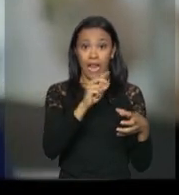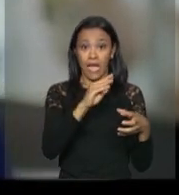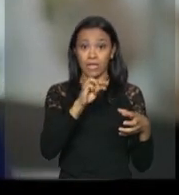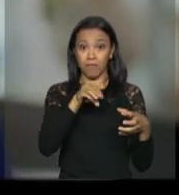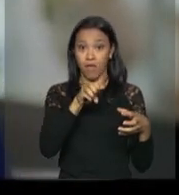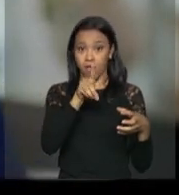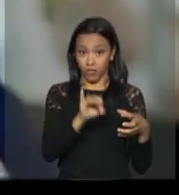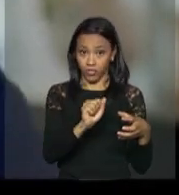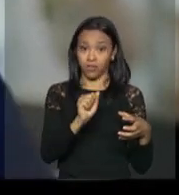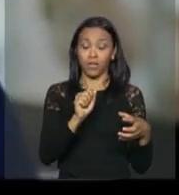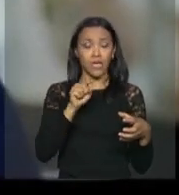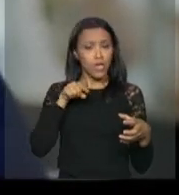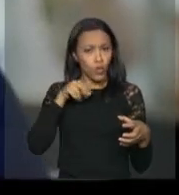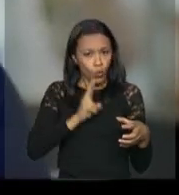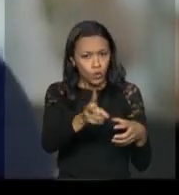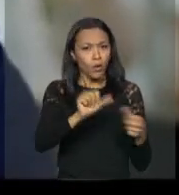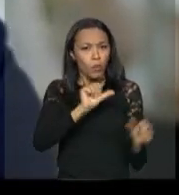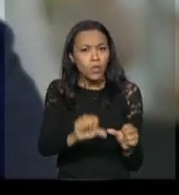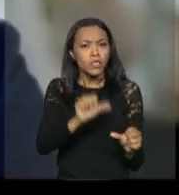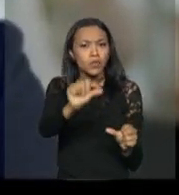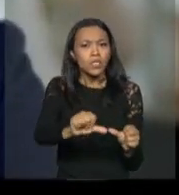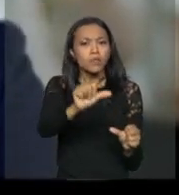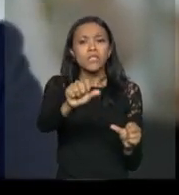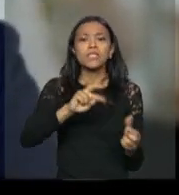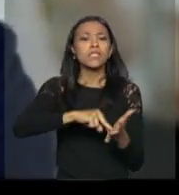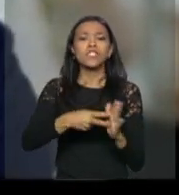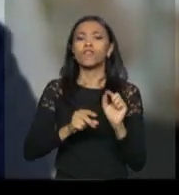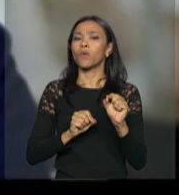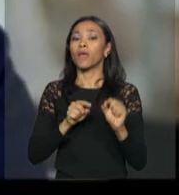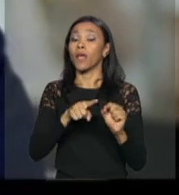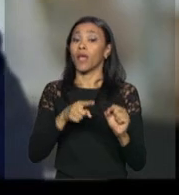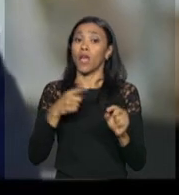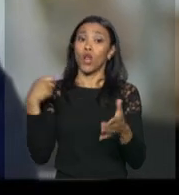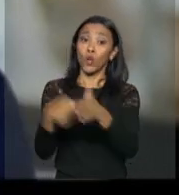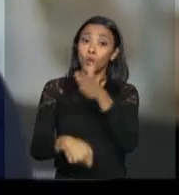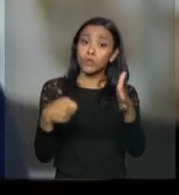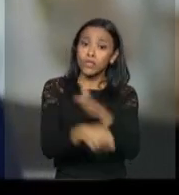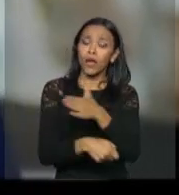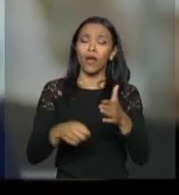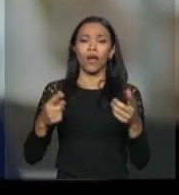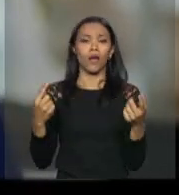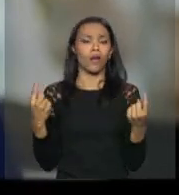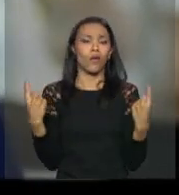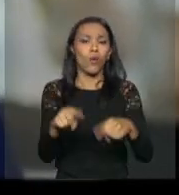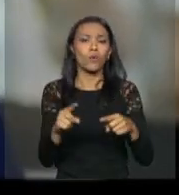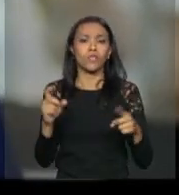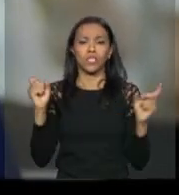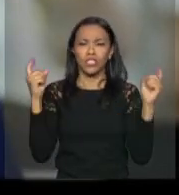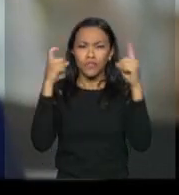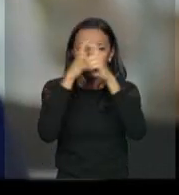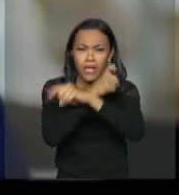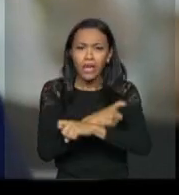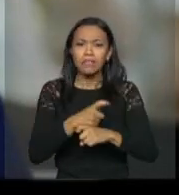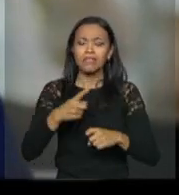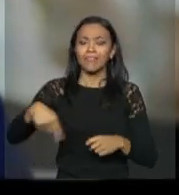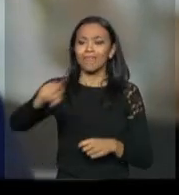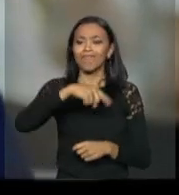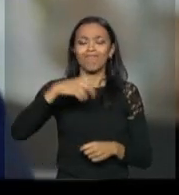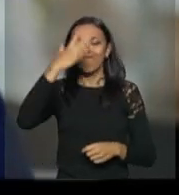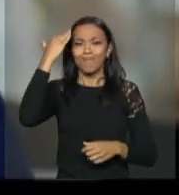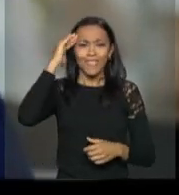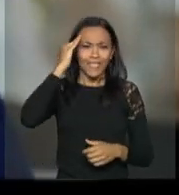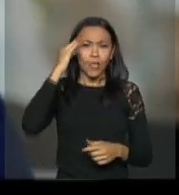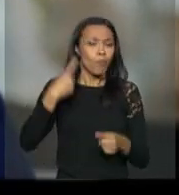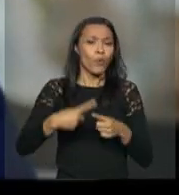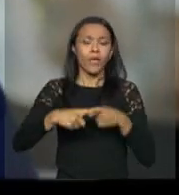com as mudanças significa também continuar lutando contra todo tipo de dificuldades e incompreensões.